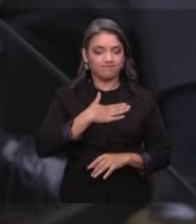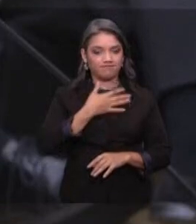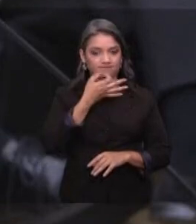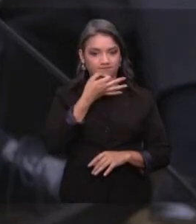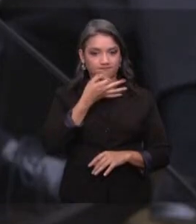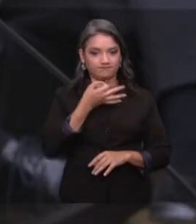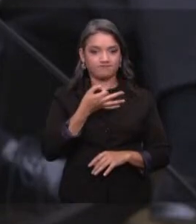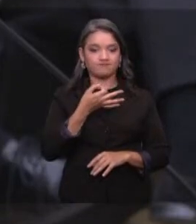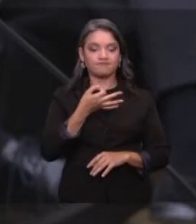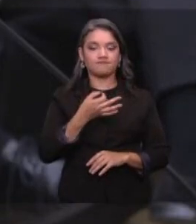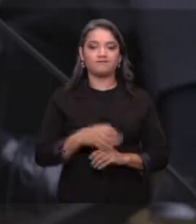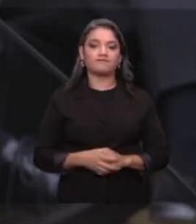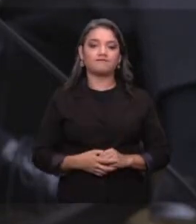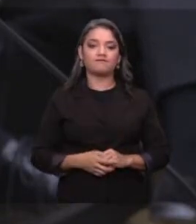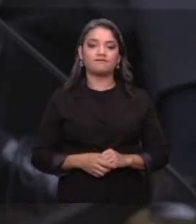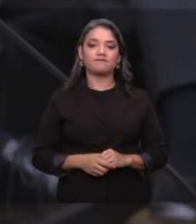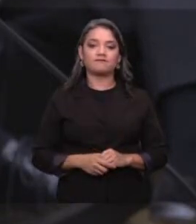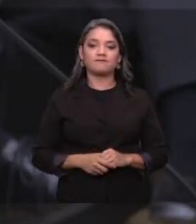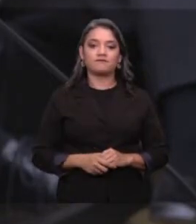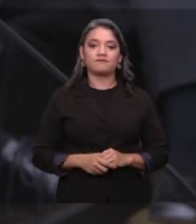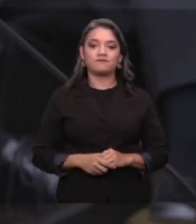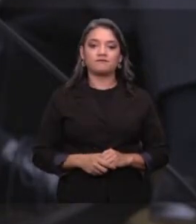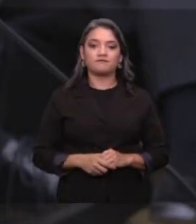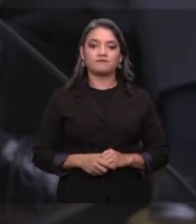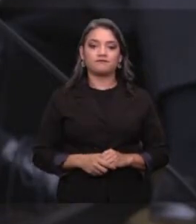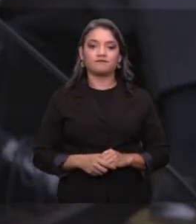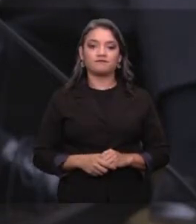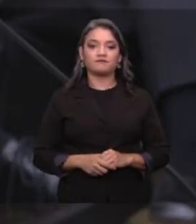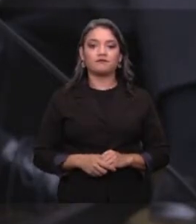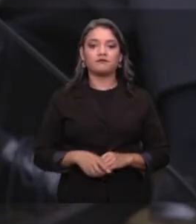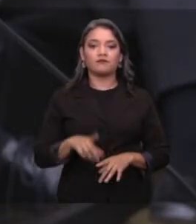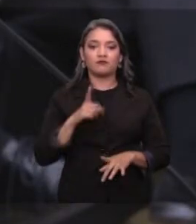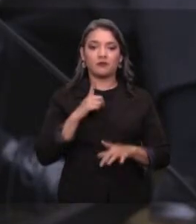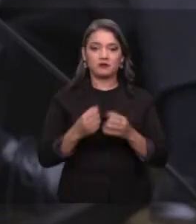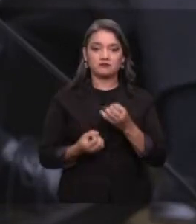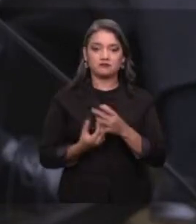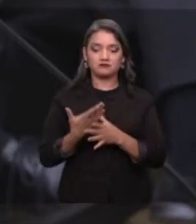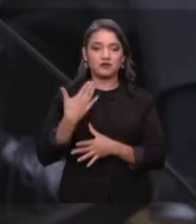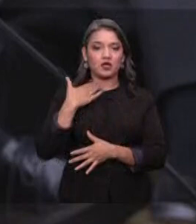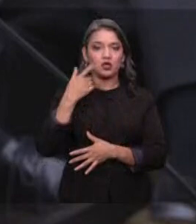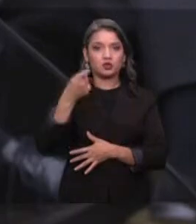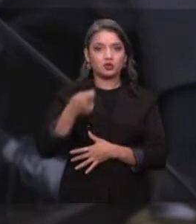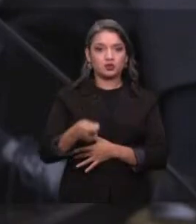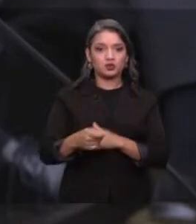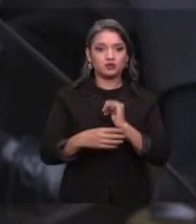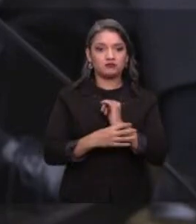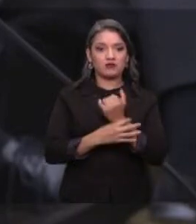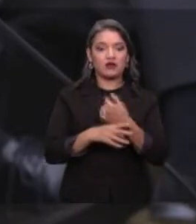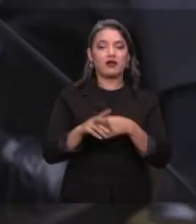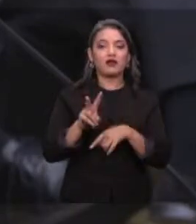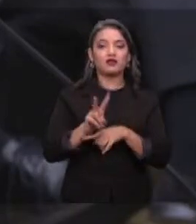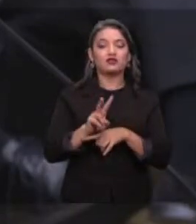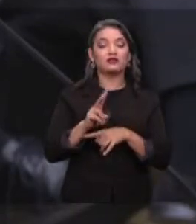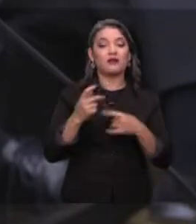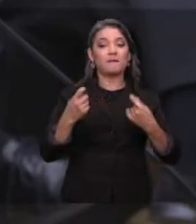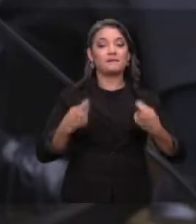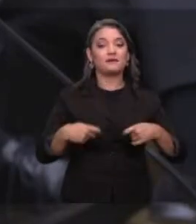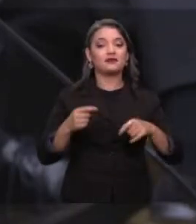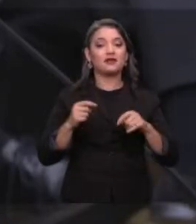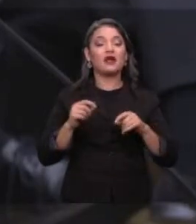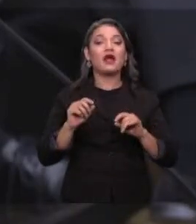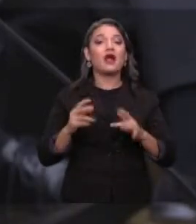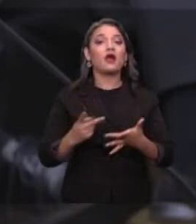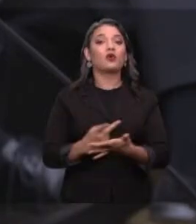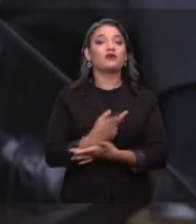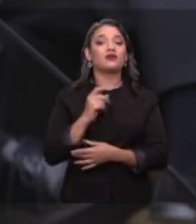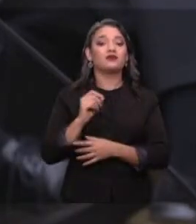do Partido Cidadania, a implementação do juiz das garantias, tal como prevista na lei, importaria em uma